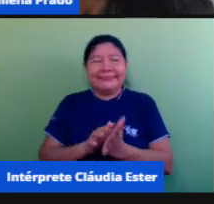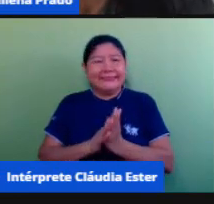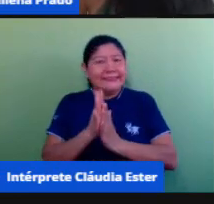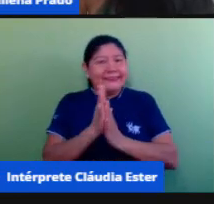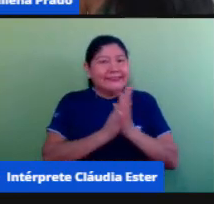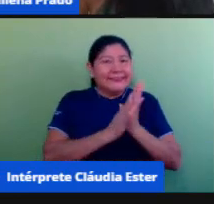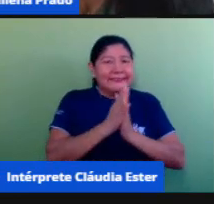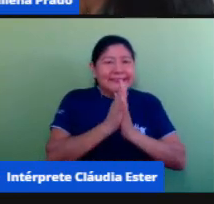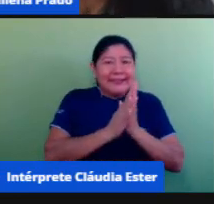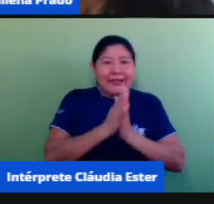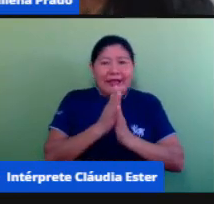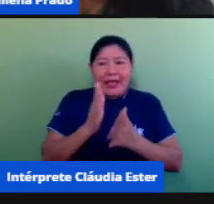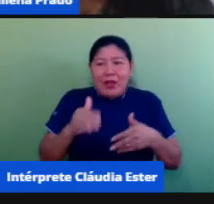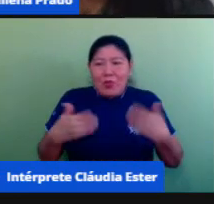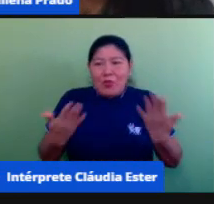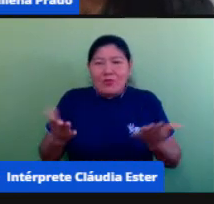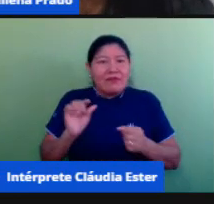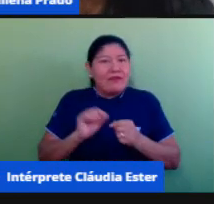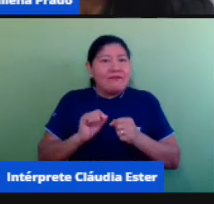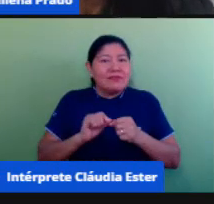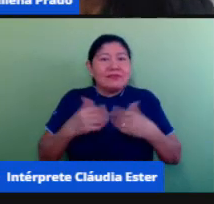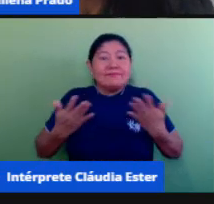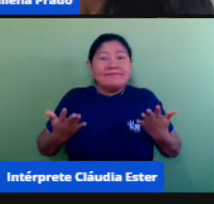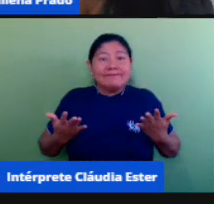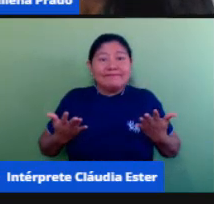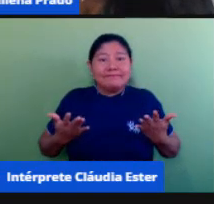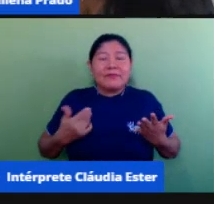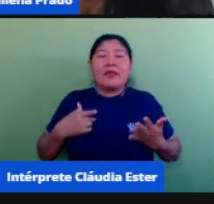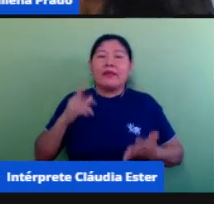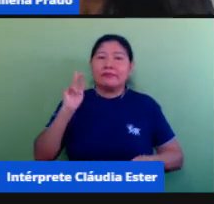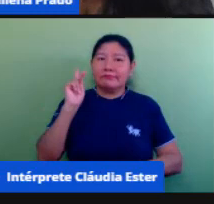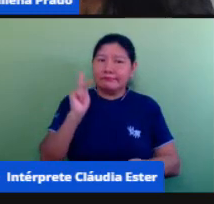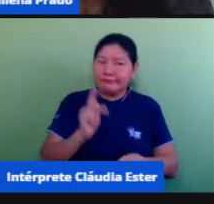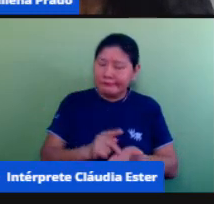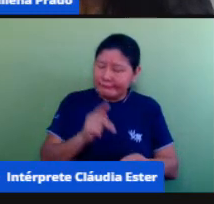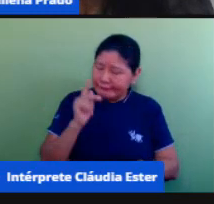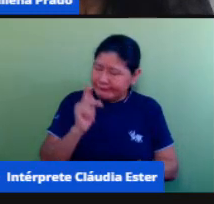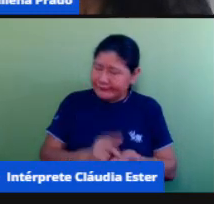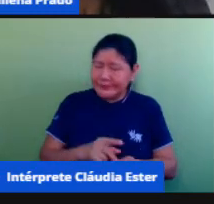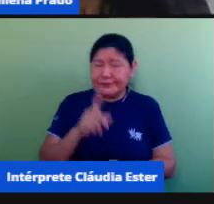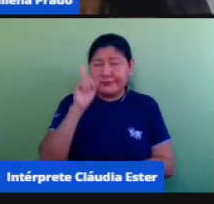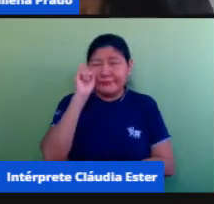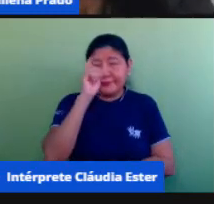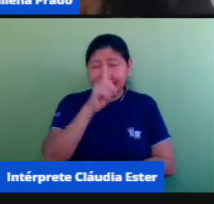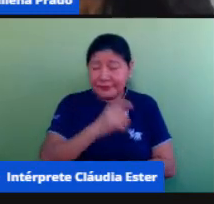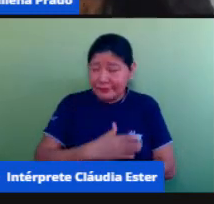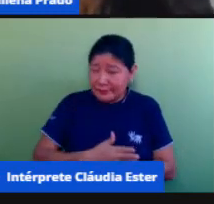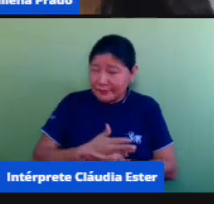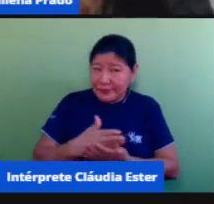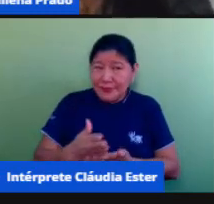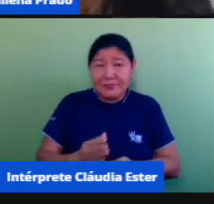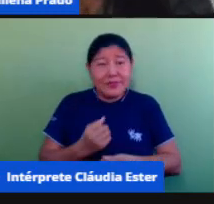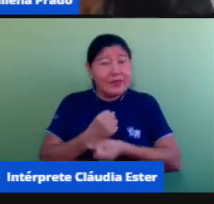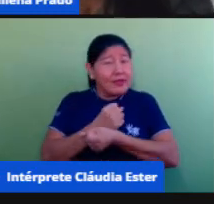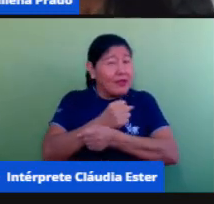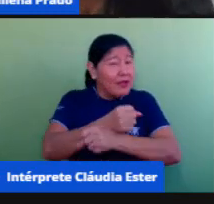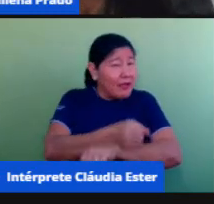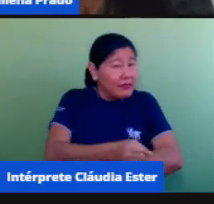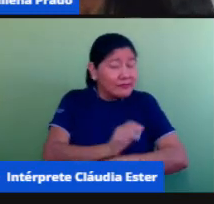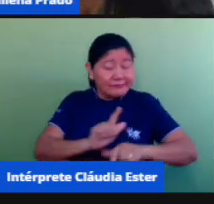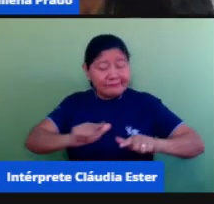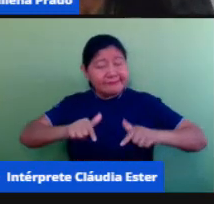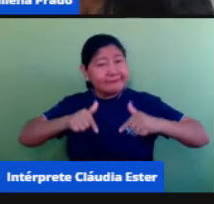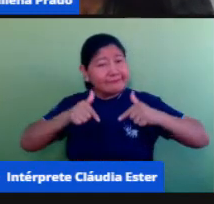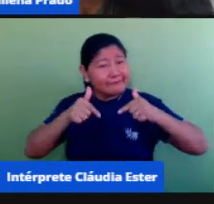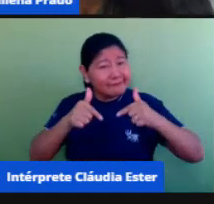agora? Foi um grande desafio. É um grande desafio até hoje, mesmo diante de tudo que a gente caminhou,